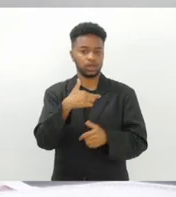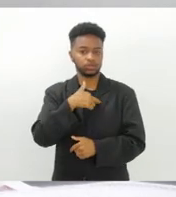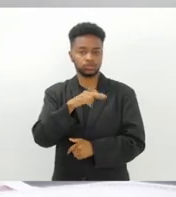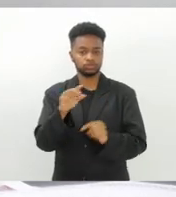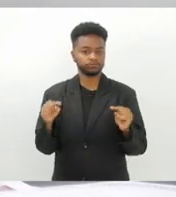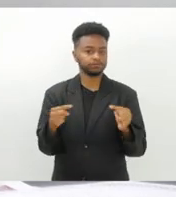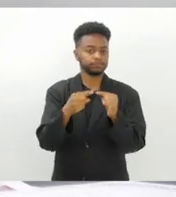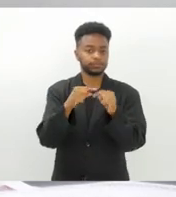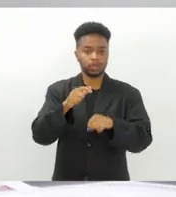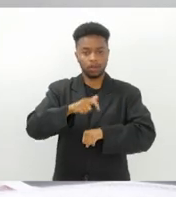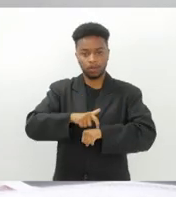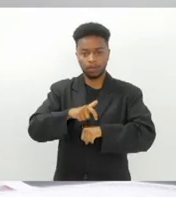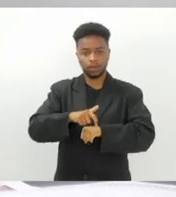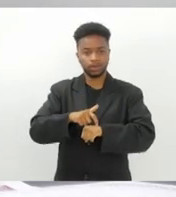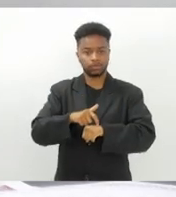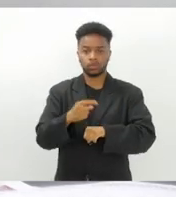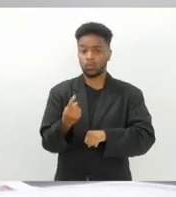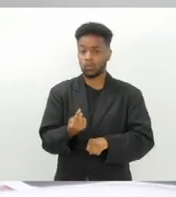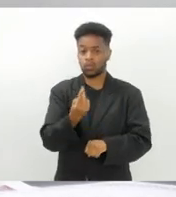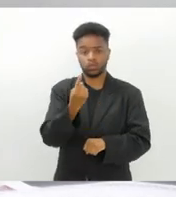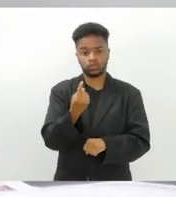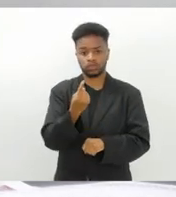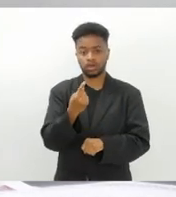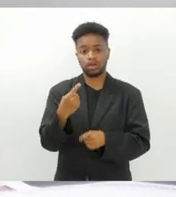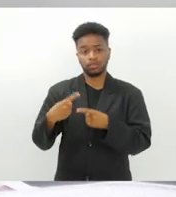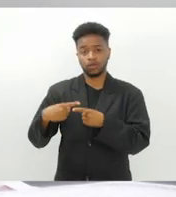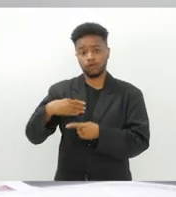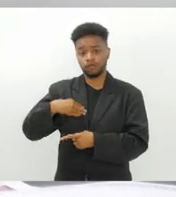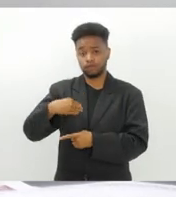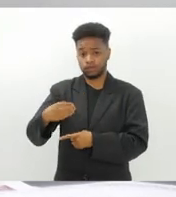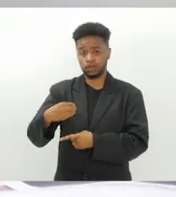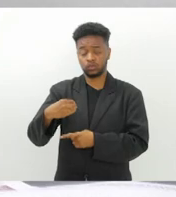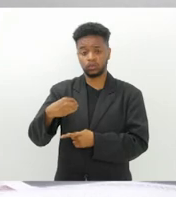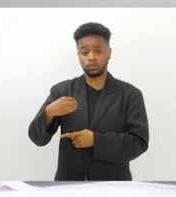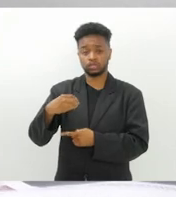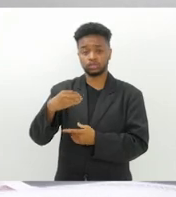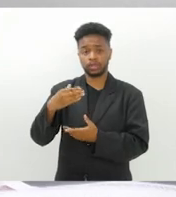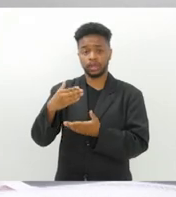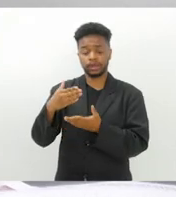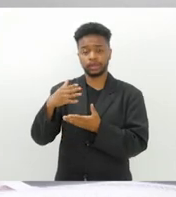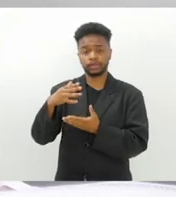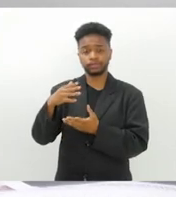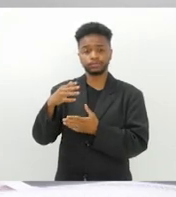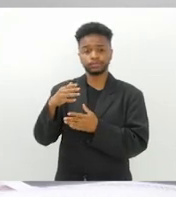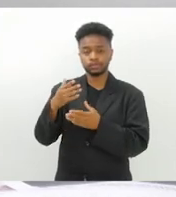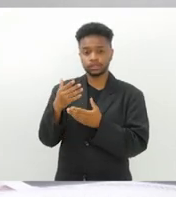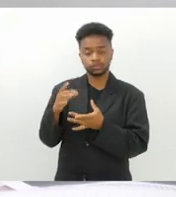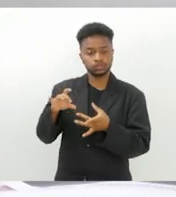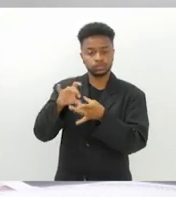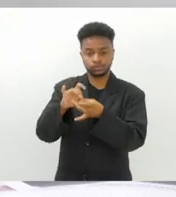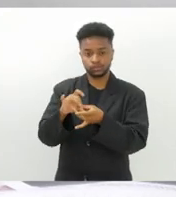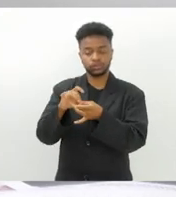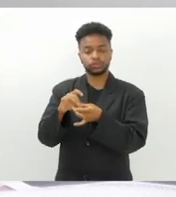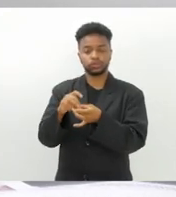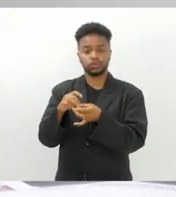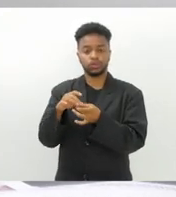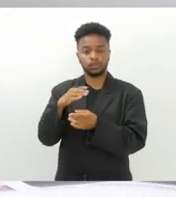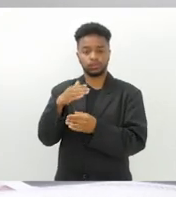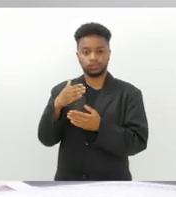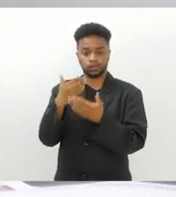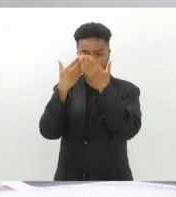momento único, intransferível, de um filho de santo dela, e ela foi proibida disso. Então,